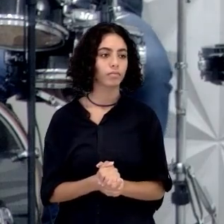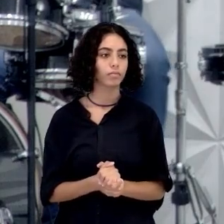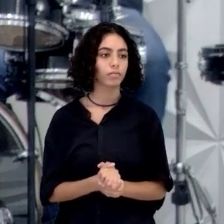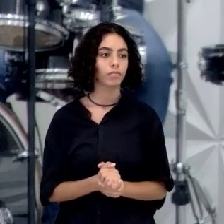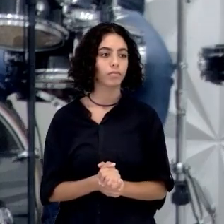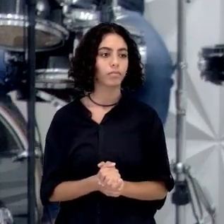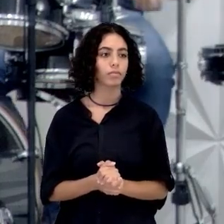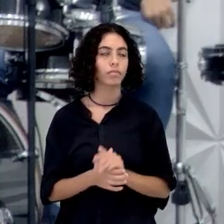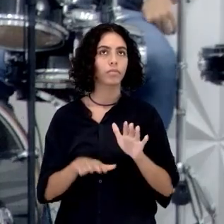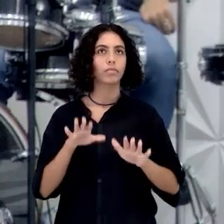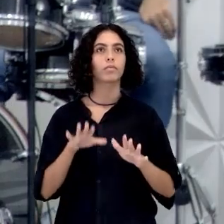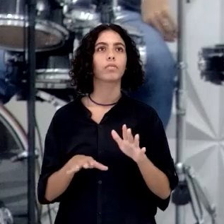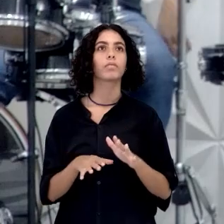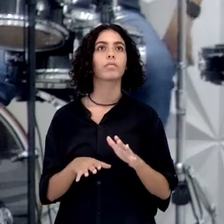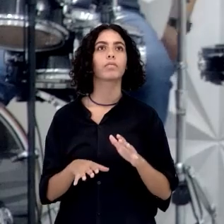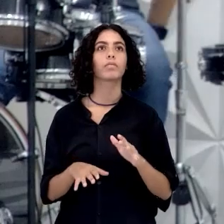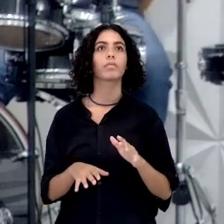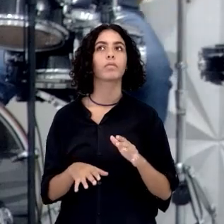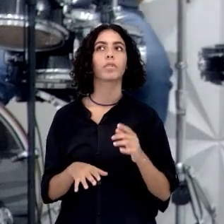nossas maiores preocupações.